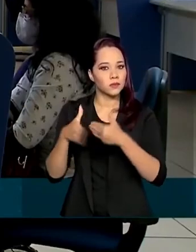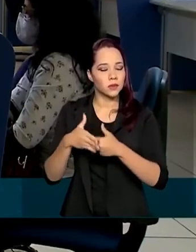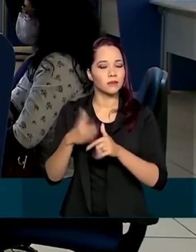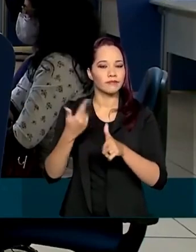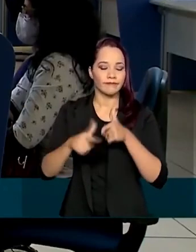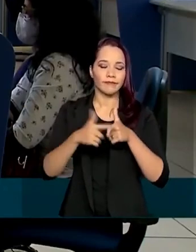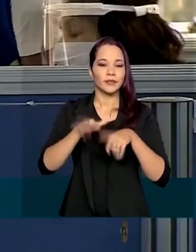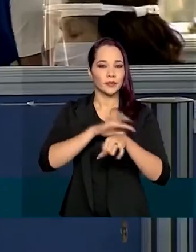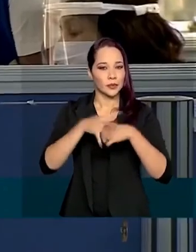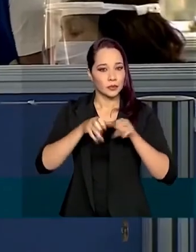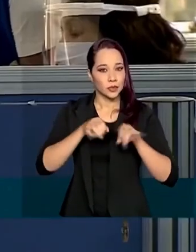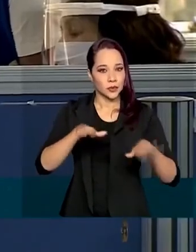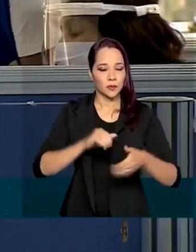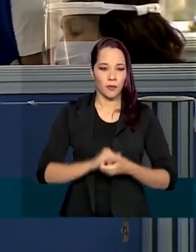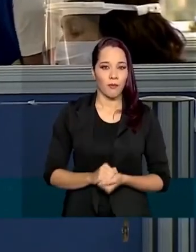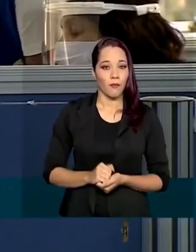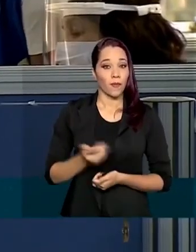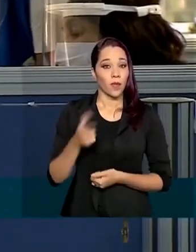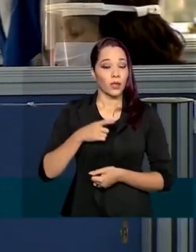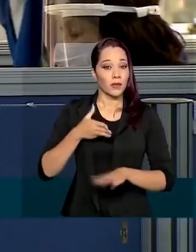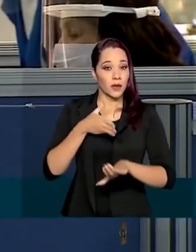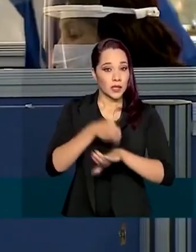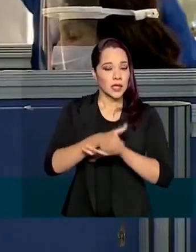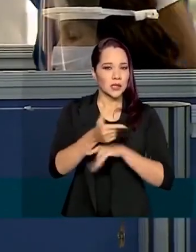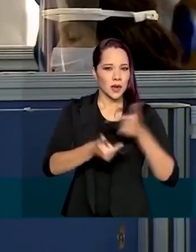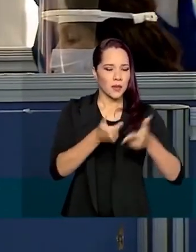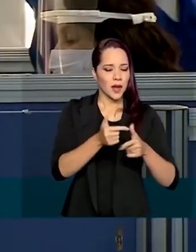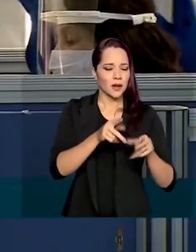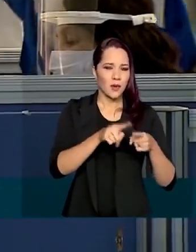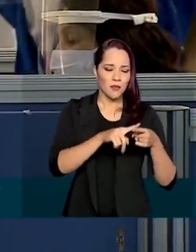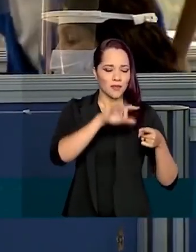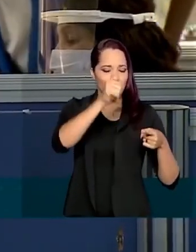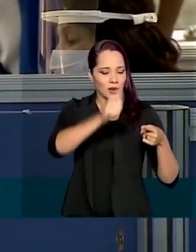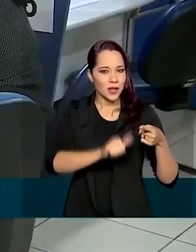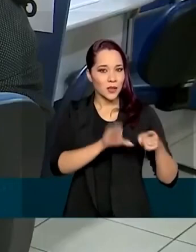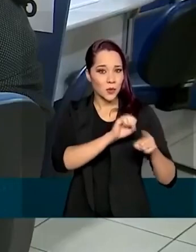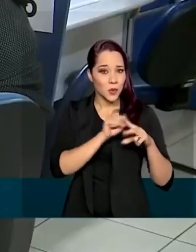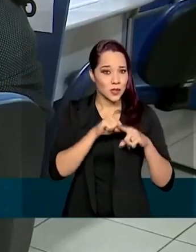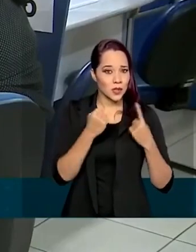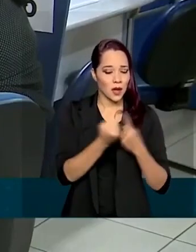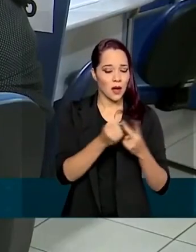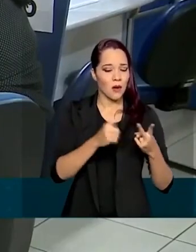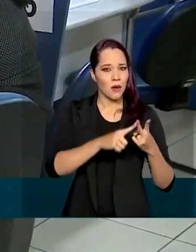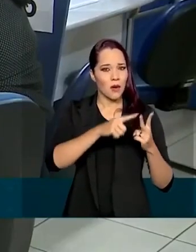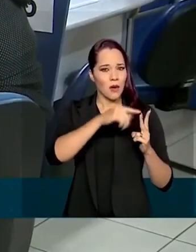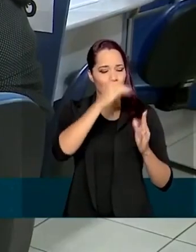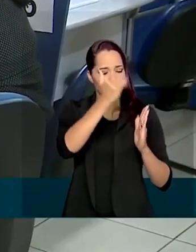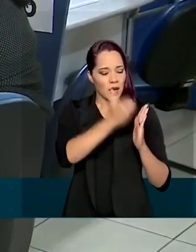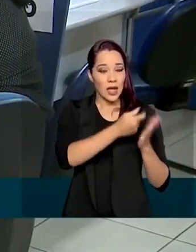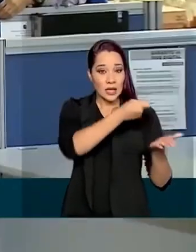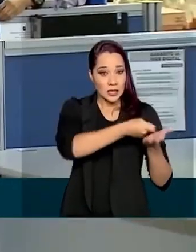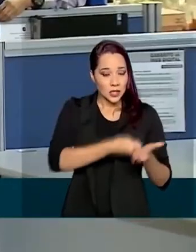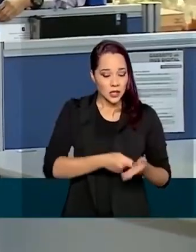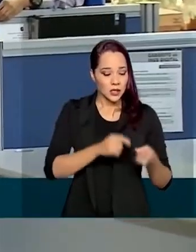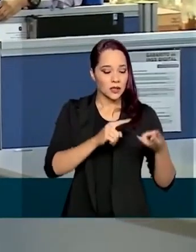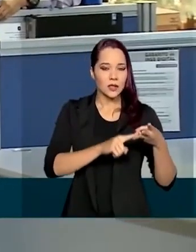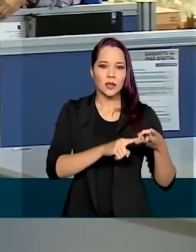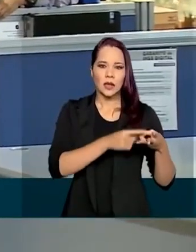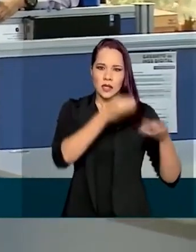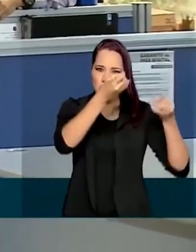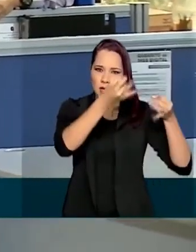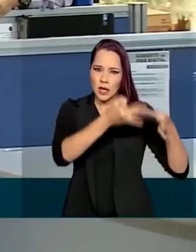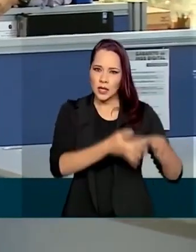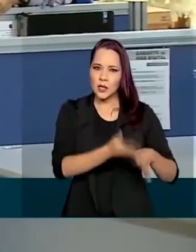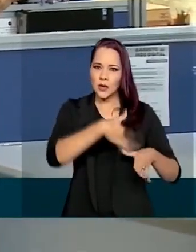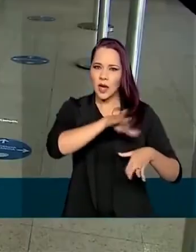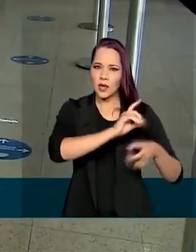O projeto ultraliberal do governo Bolsonaro, comandado pelo ministro Paulo Guedes, não prioriza a Seguridade